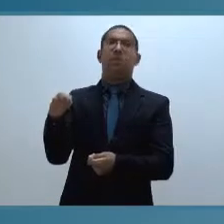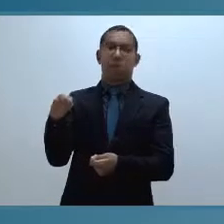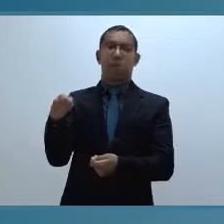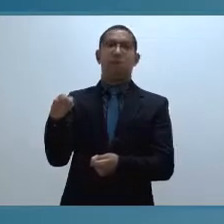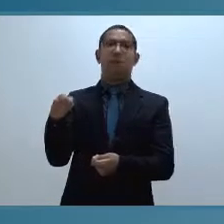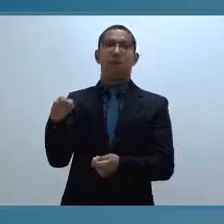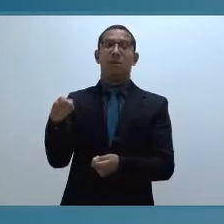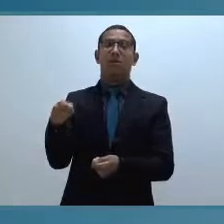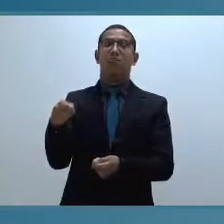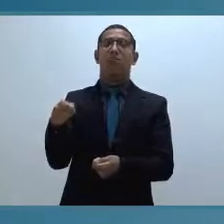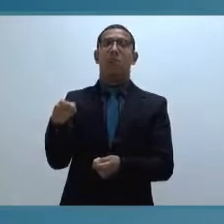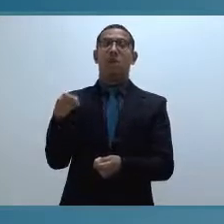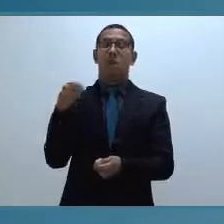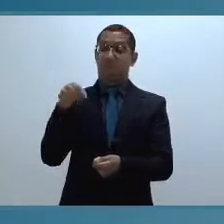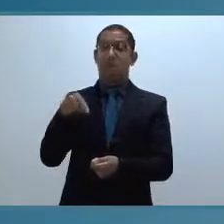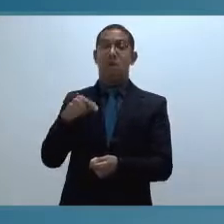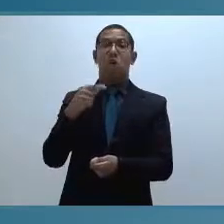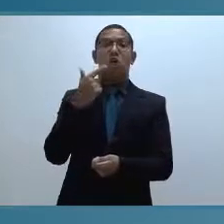resolução